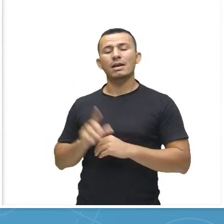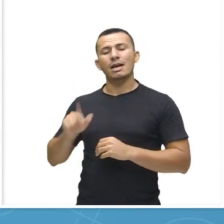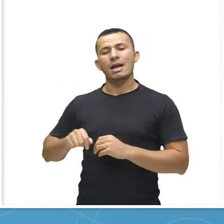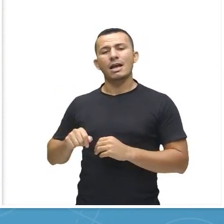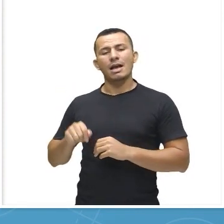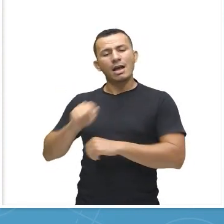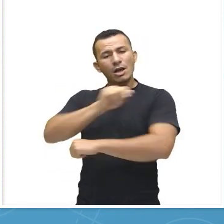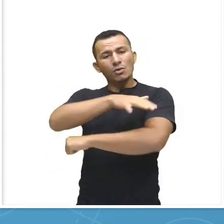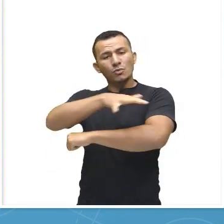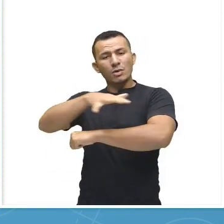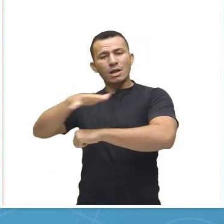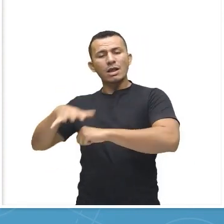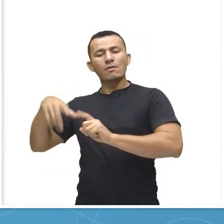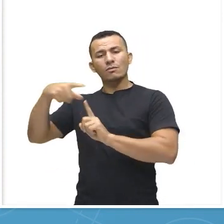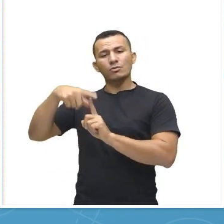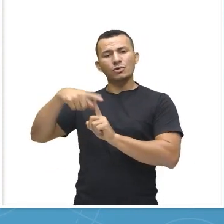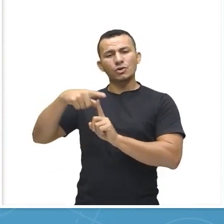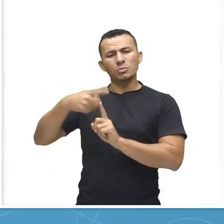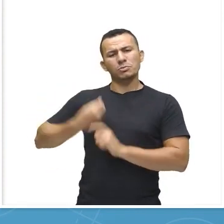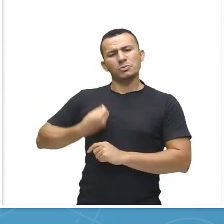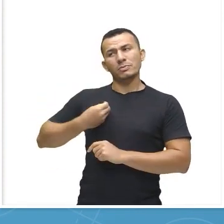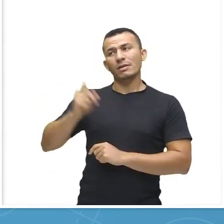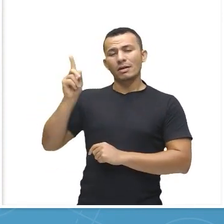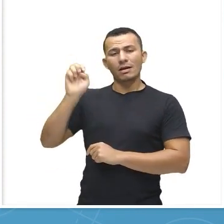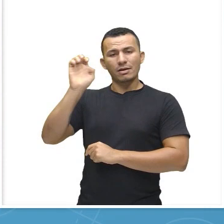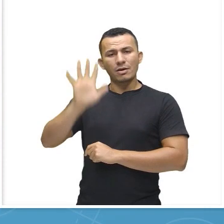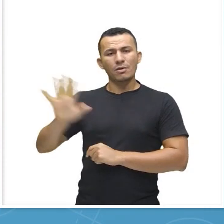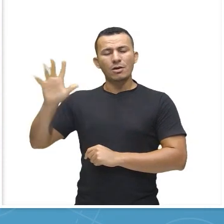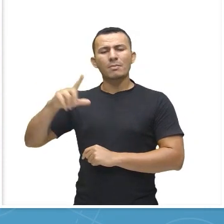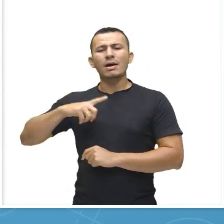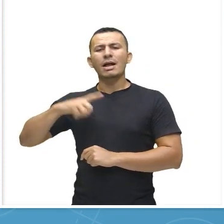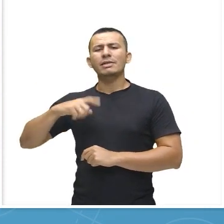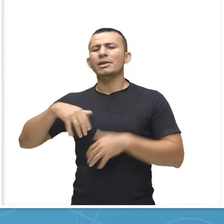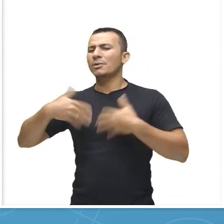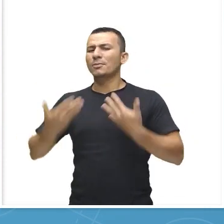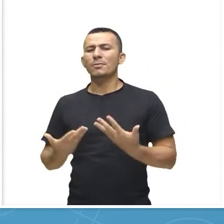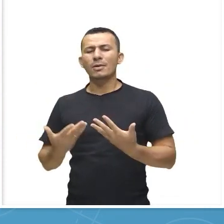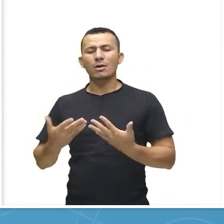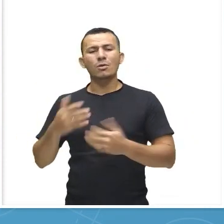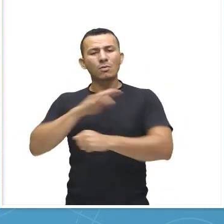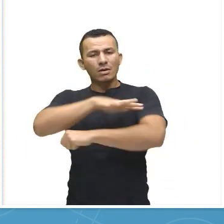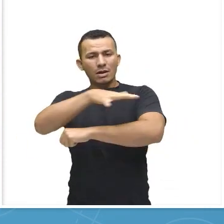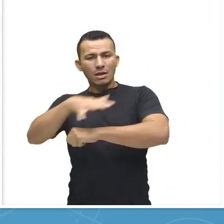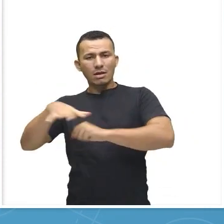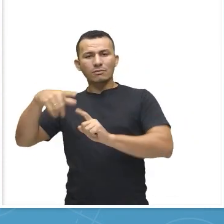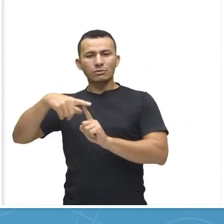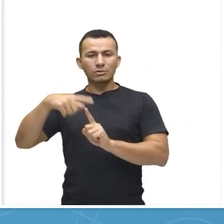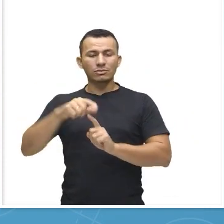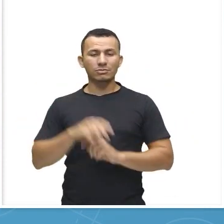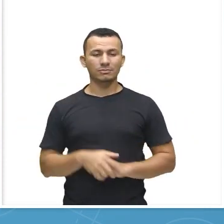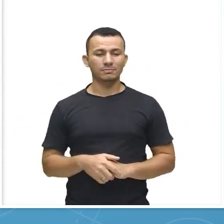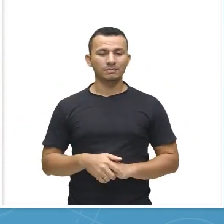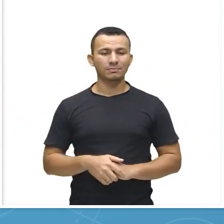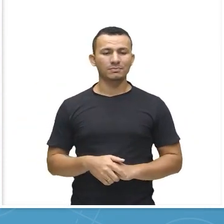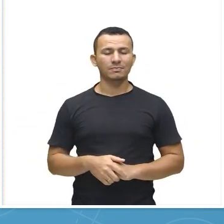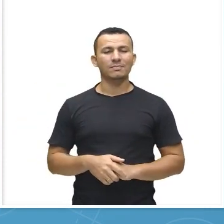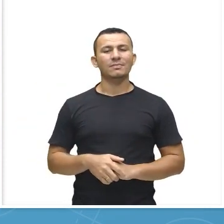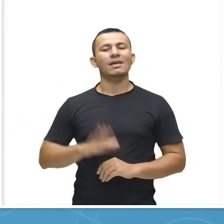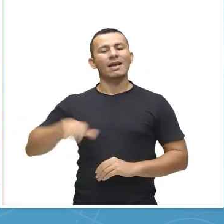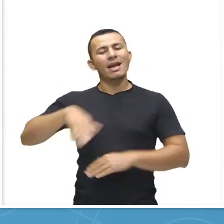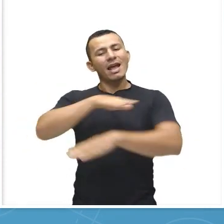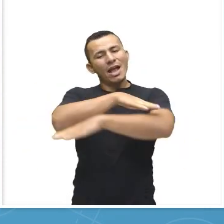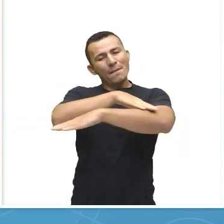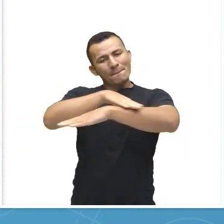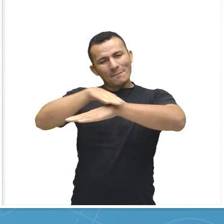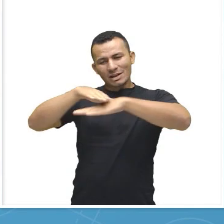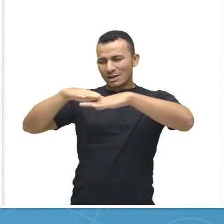de relevo que existem nessa região. E quais são as predominantes? Letra B, tá? As áreas de planície.